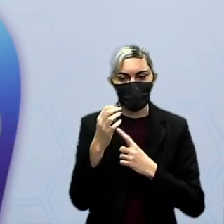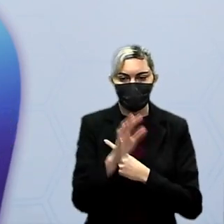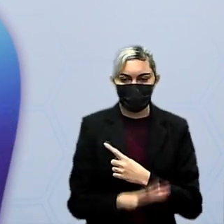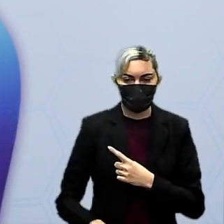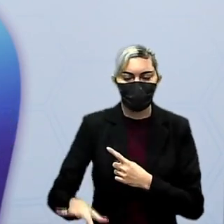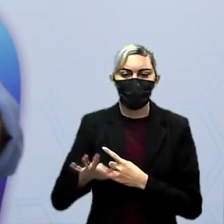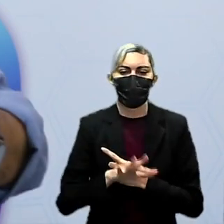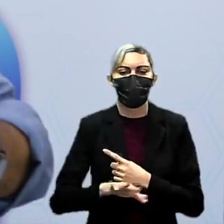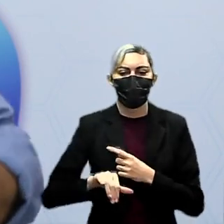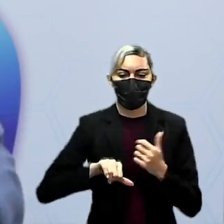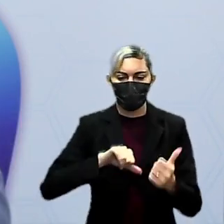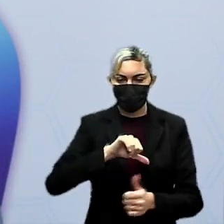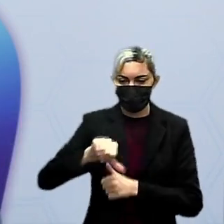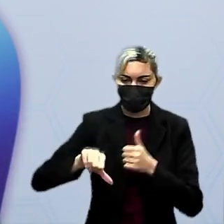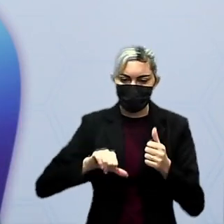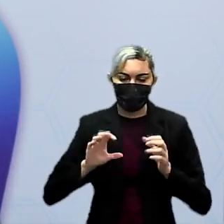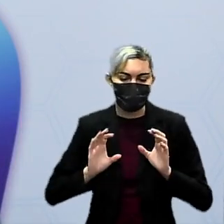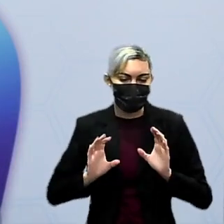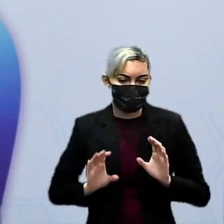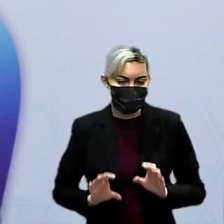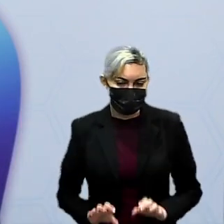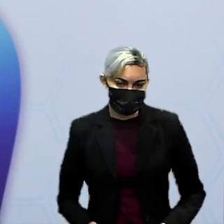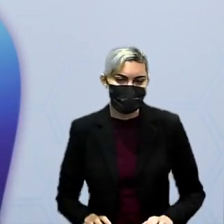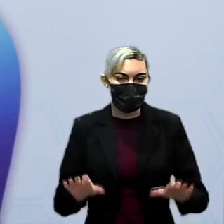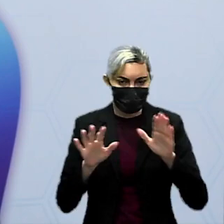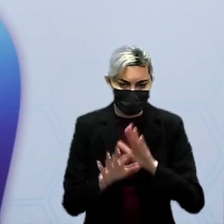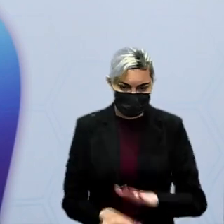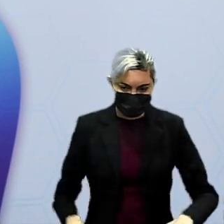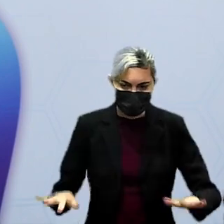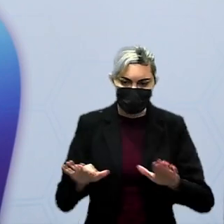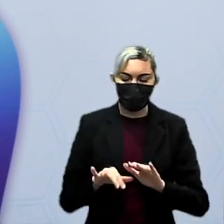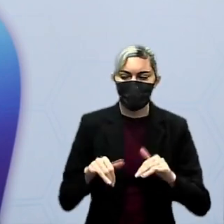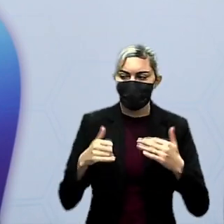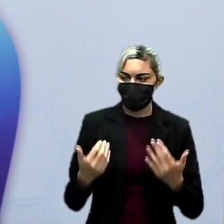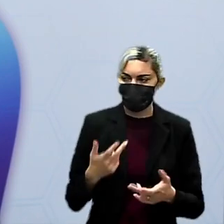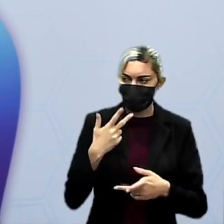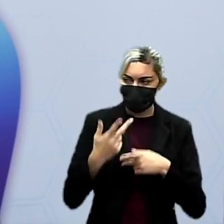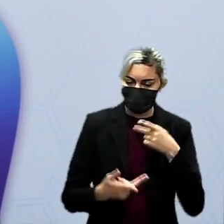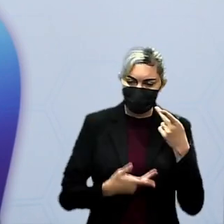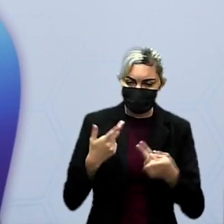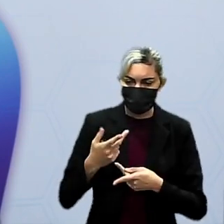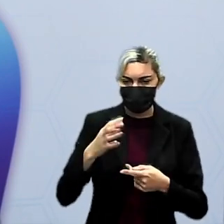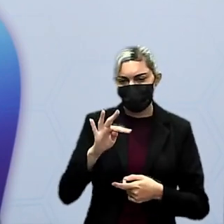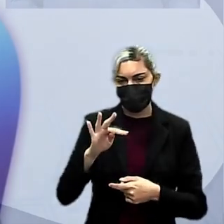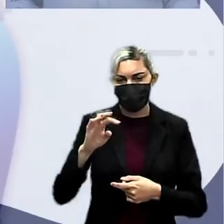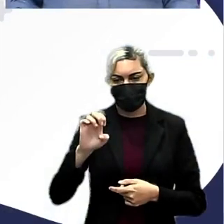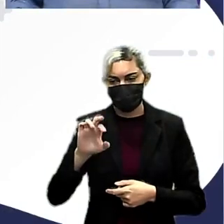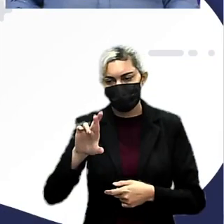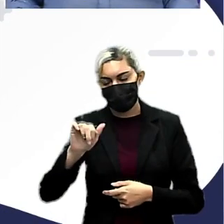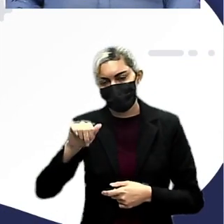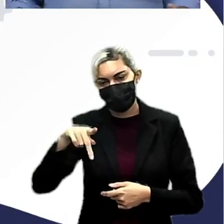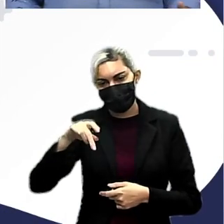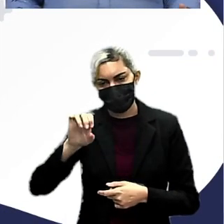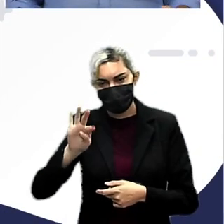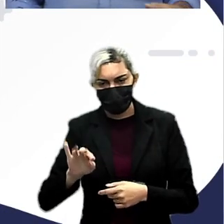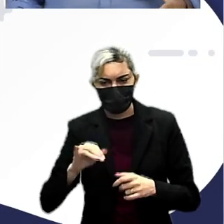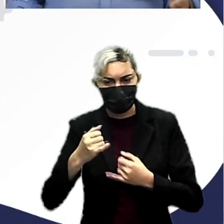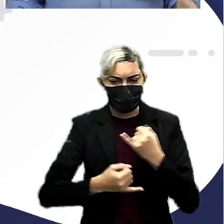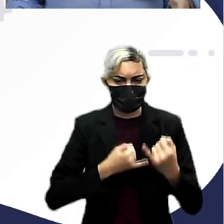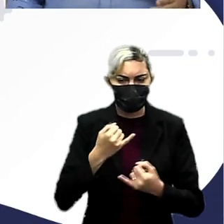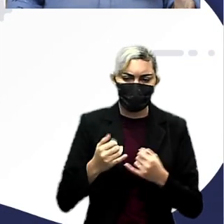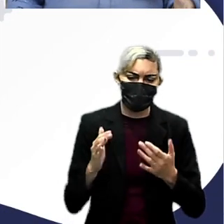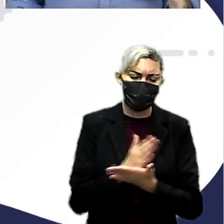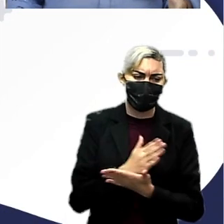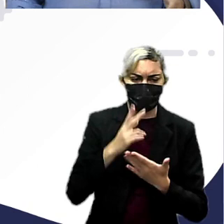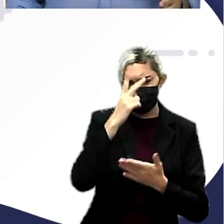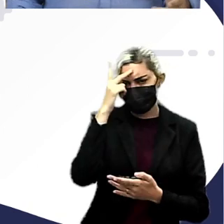né? Às mudanças de comportamento de uma maneira geral. Então, falar aí de terapeuta recreacional para algumas pessoas pode ser